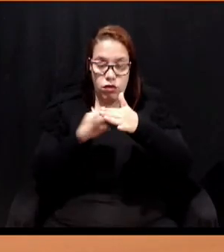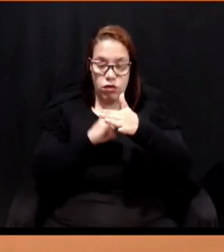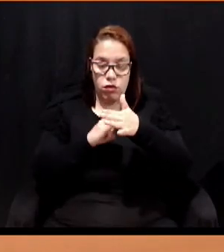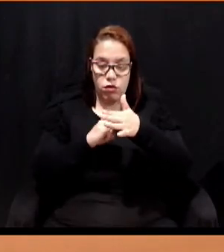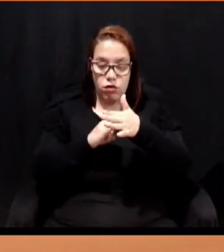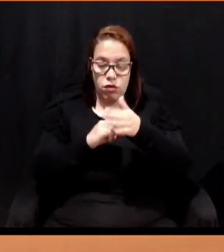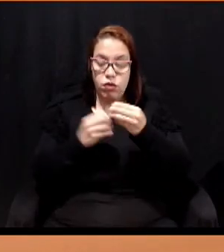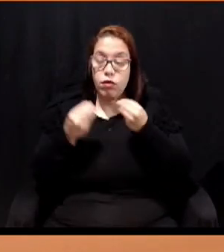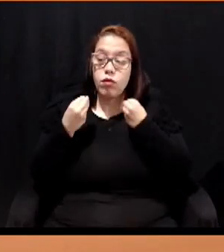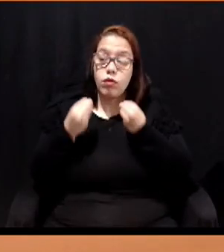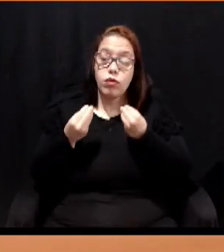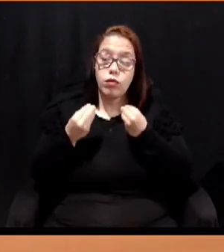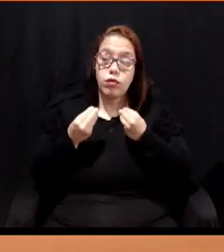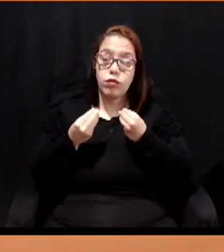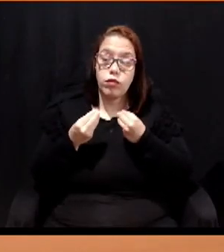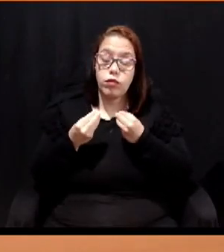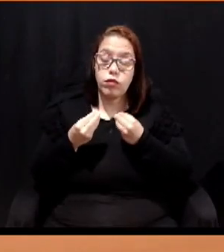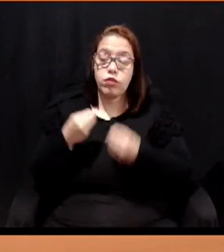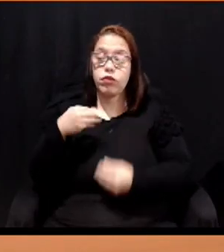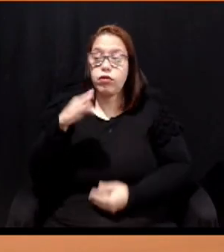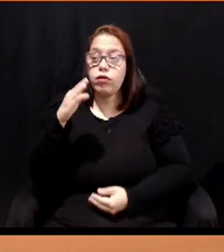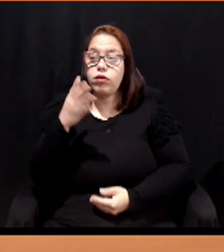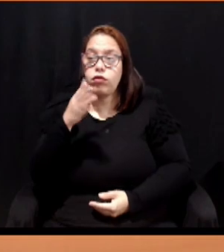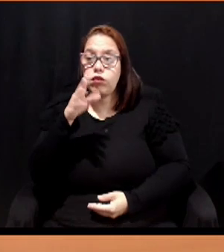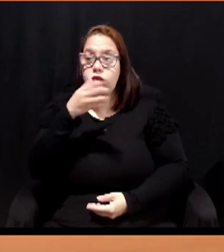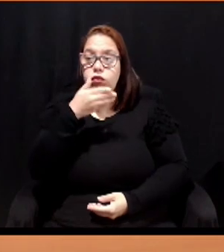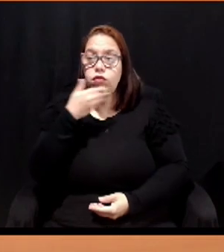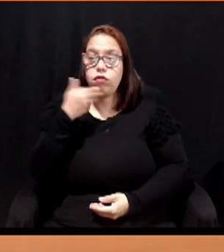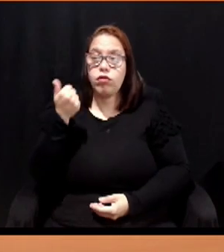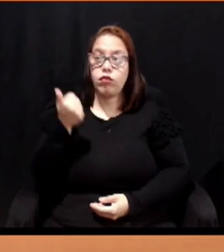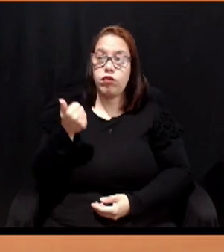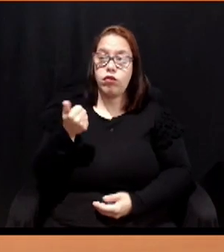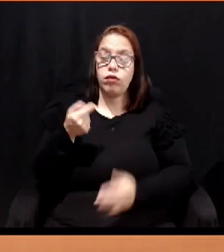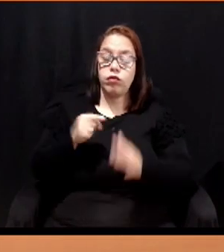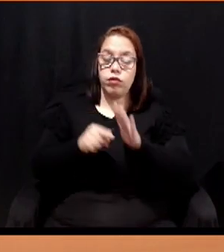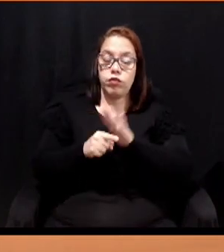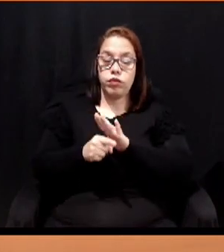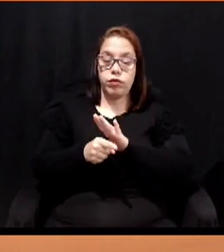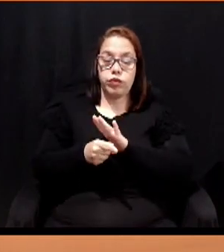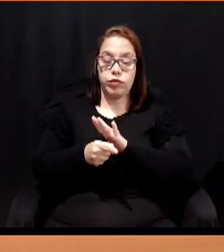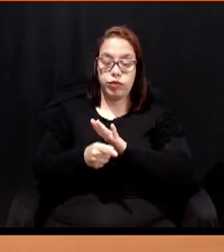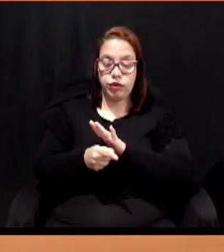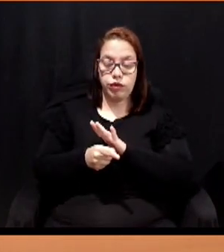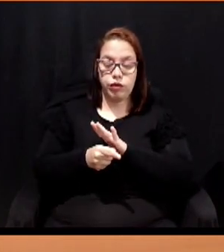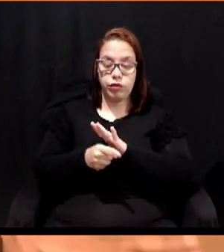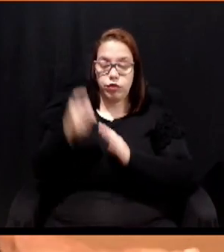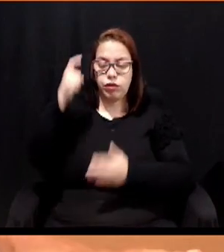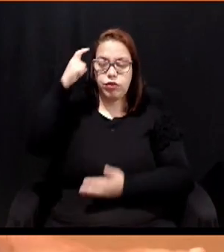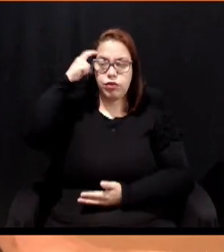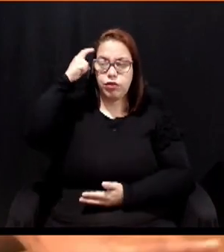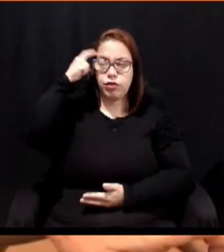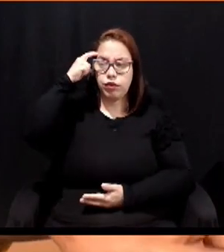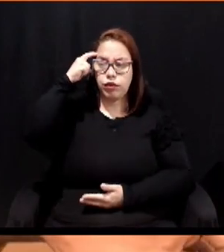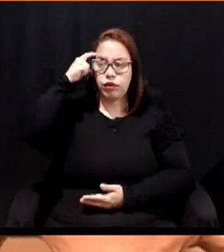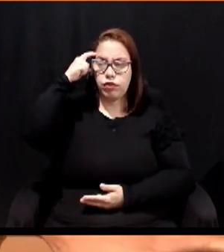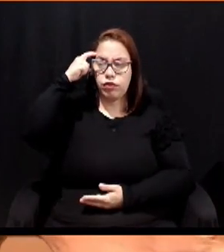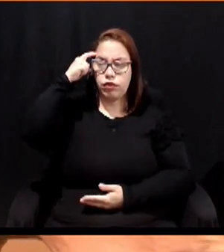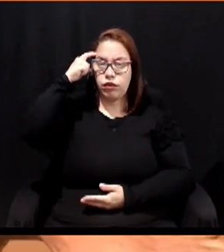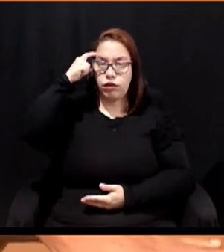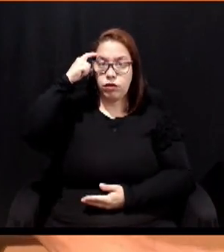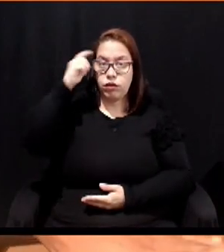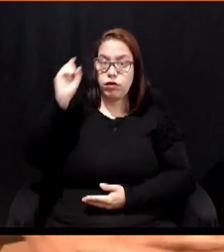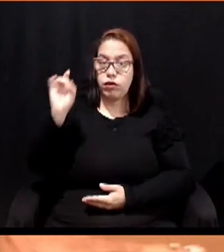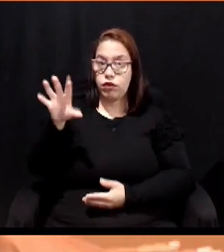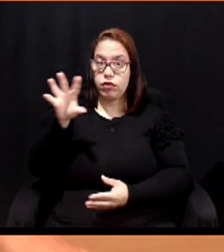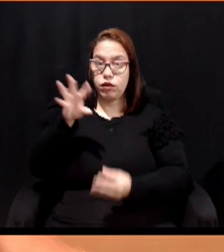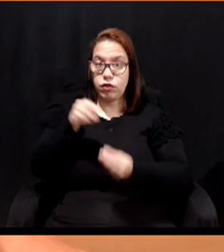gente pode cada vez mais aprimorar, aprofundar e até mesmo pensar e só para concluir, o Luiz falou aqui